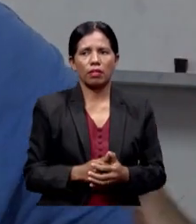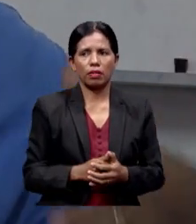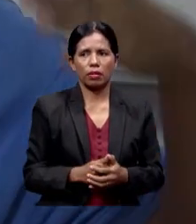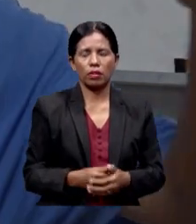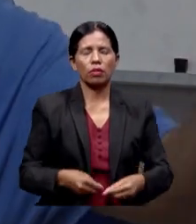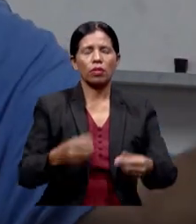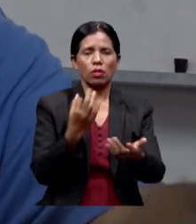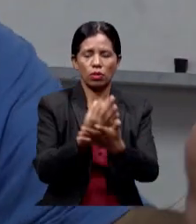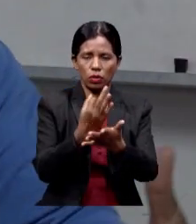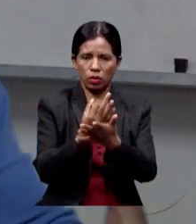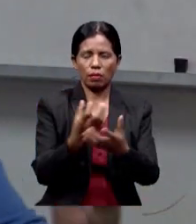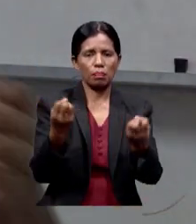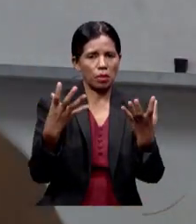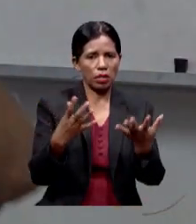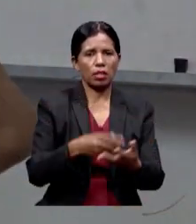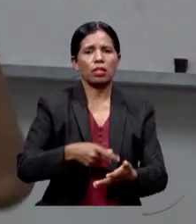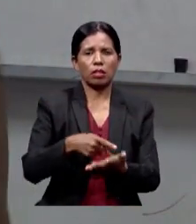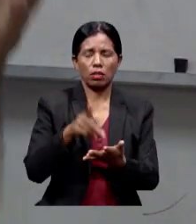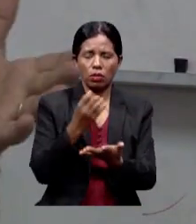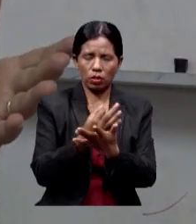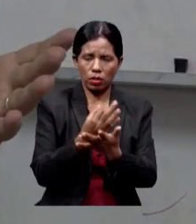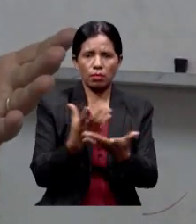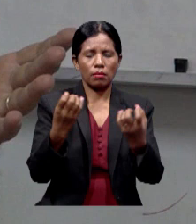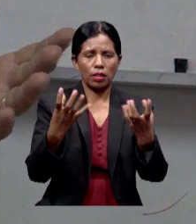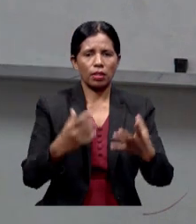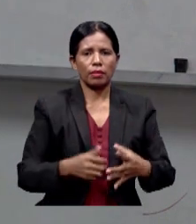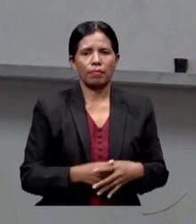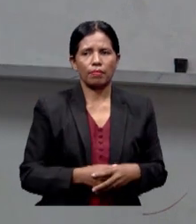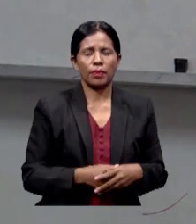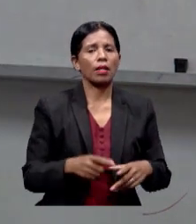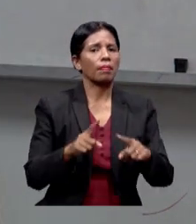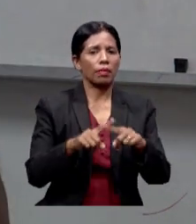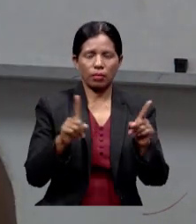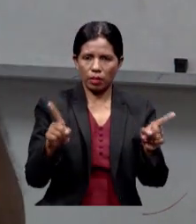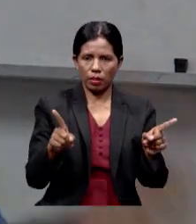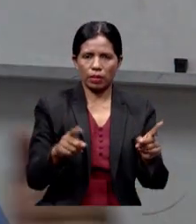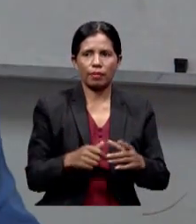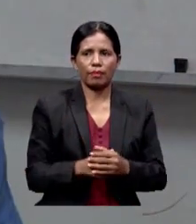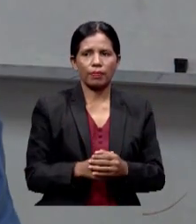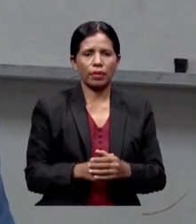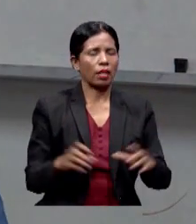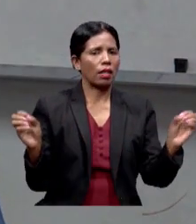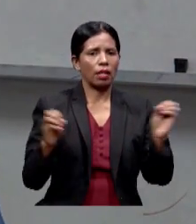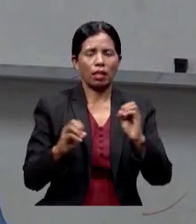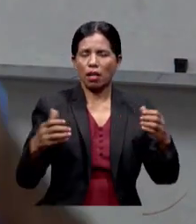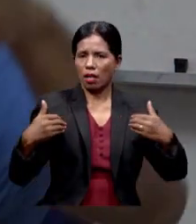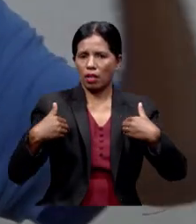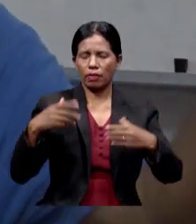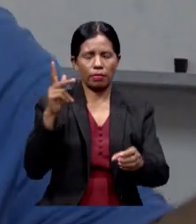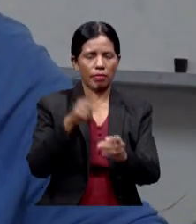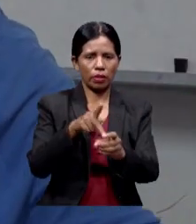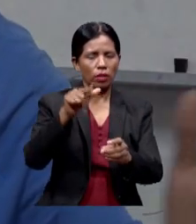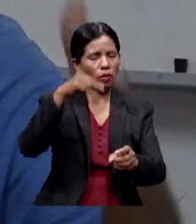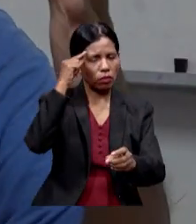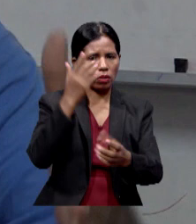salário bot, facilidade bot, kareta luisu ida, ma be, la iha mina, governo da Fomun, governo soste